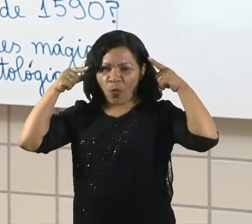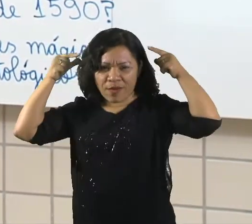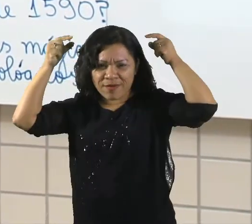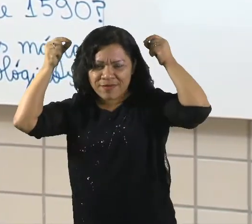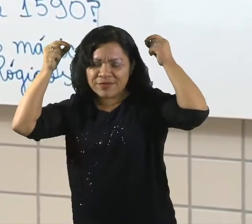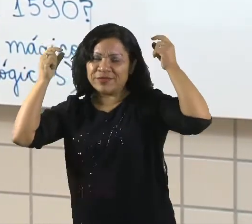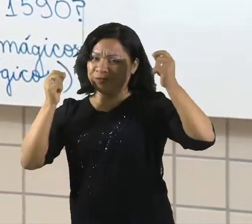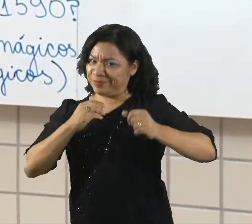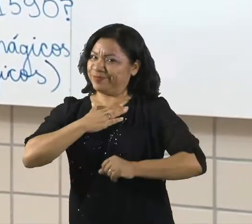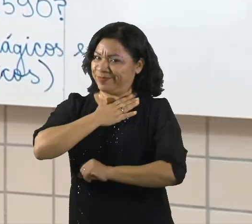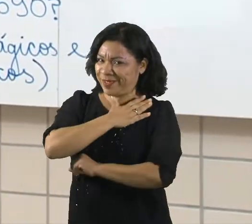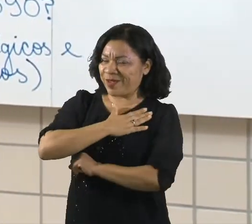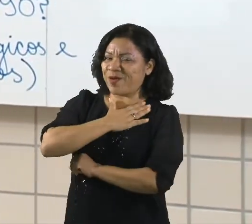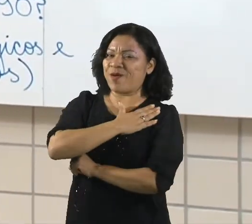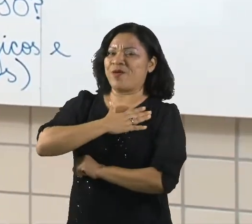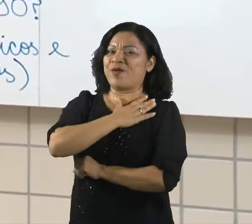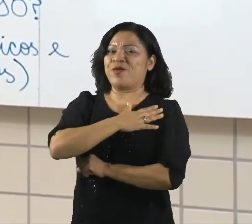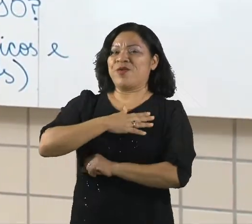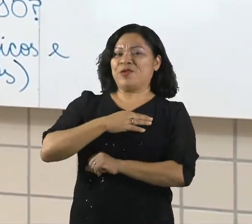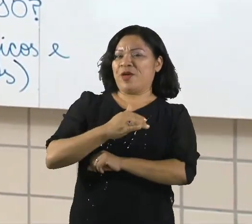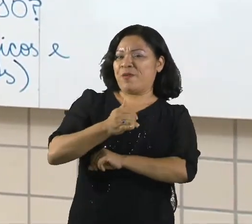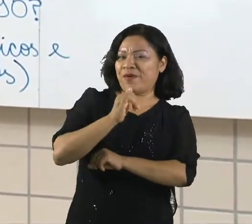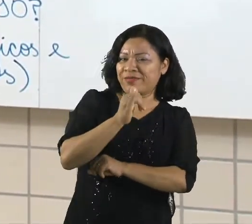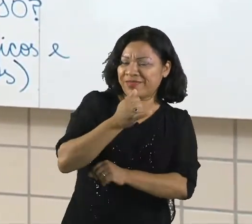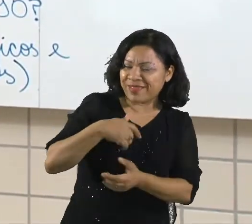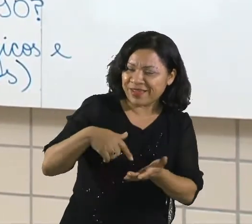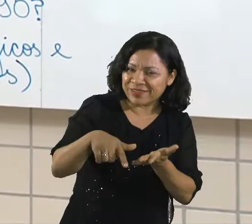vai gostar muito da narrativa desse livro,